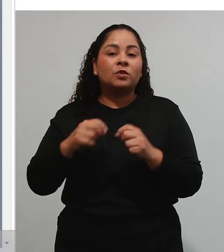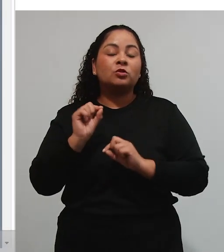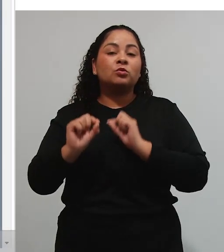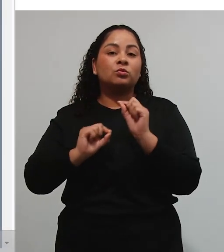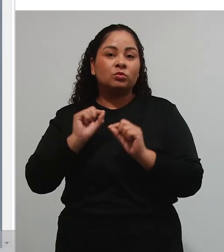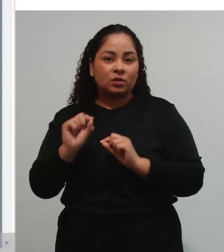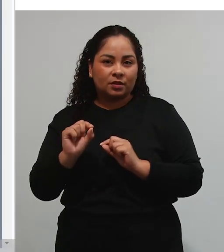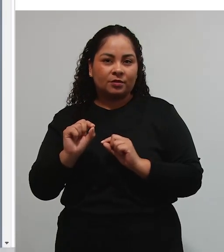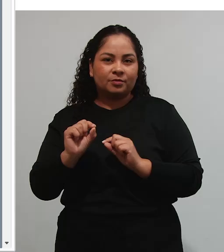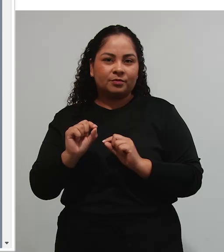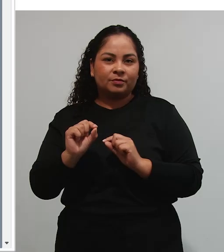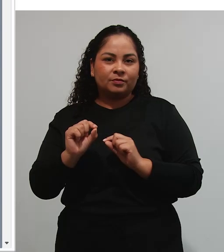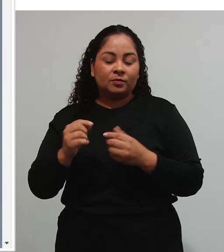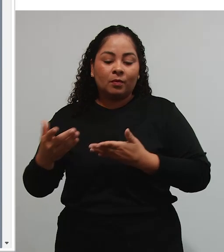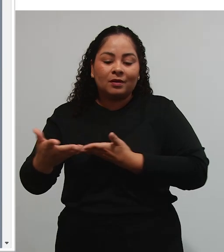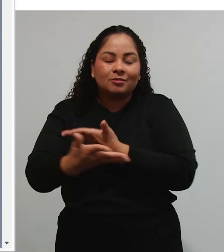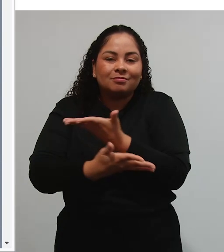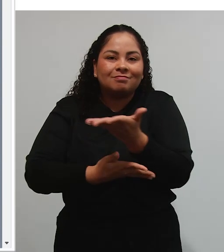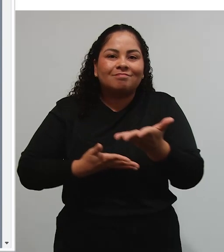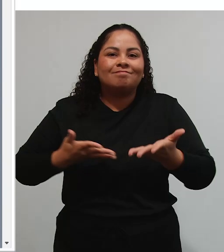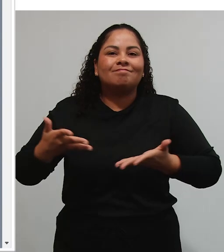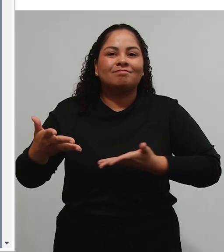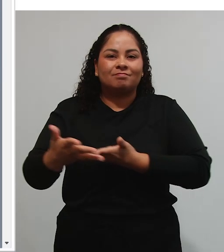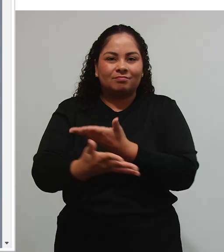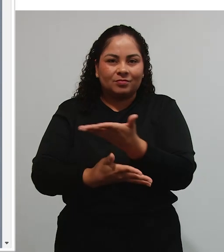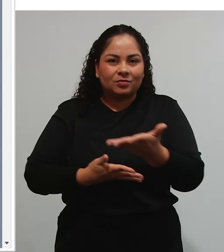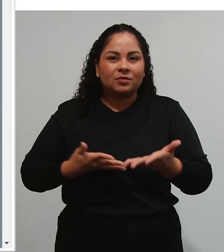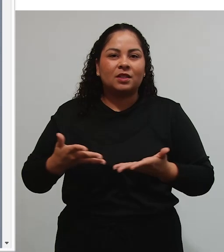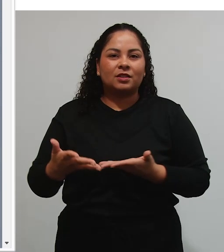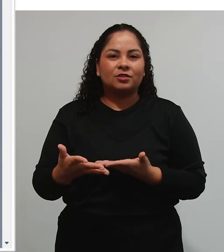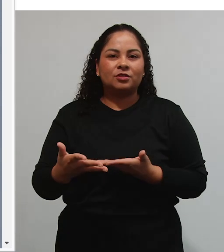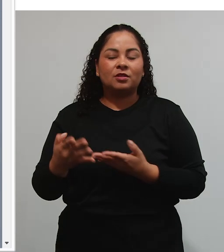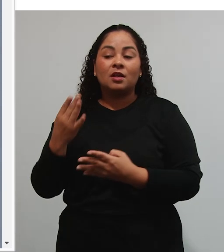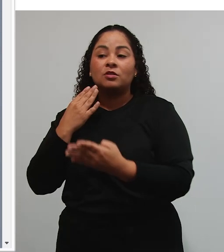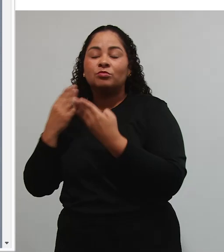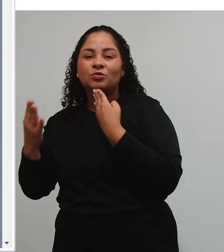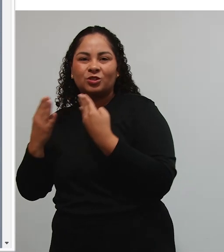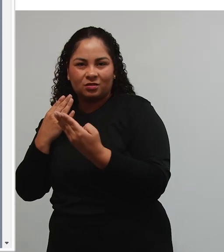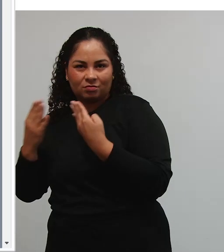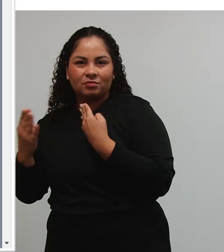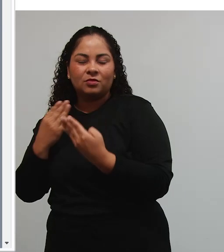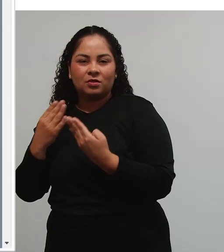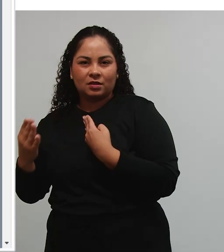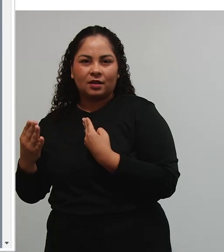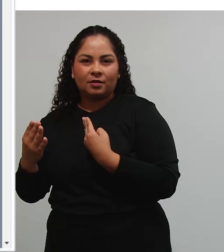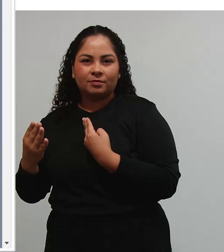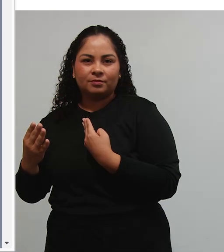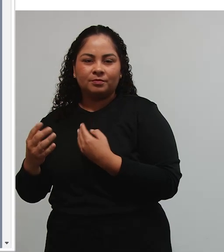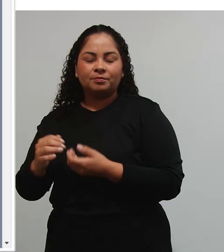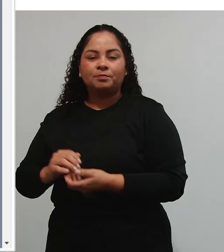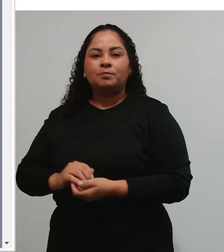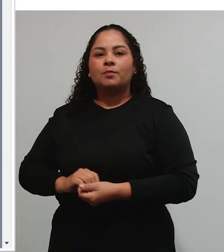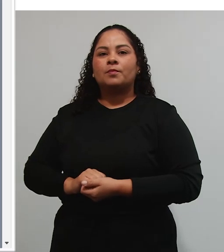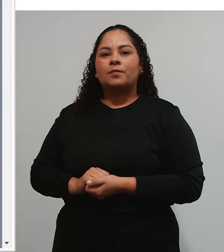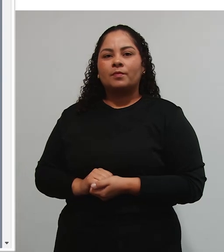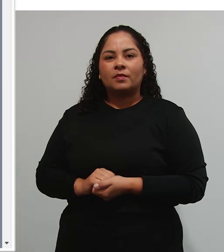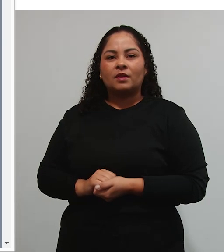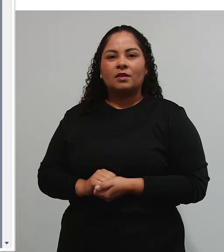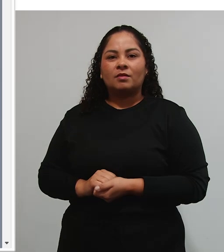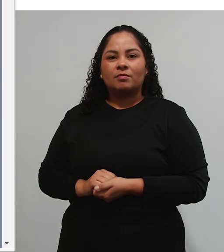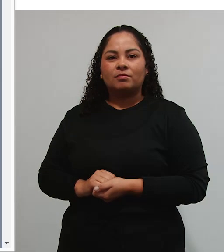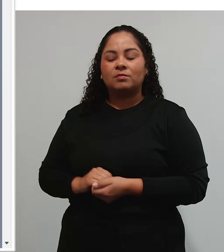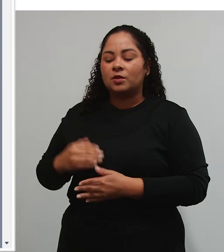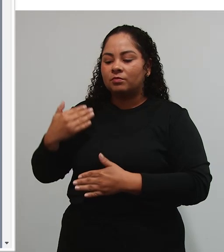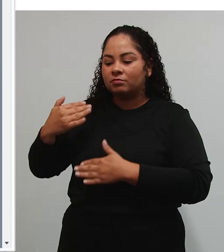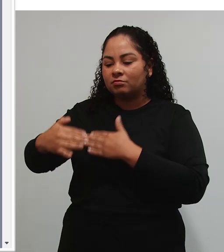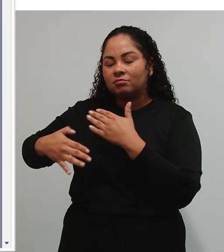no outro. Então, olha só. E essa busca ela se dá basicamente pelo diálogo. Buscamos um no outro